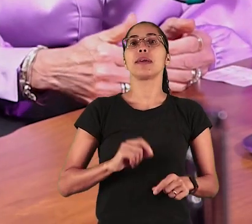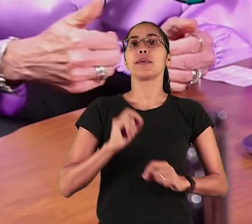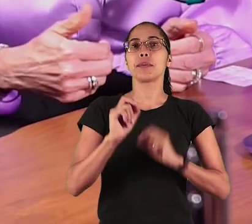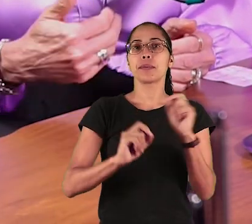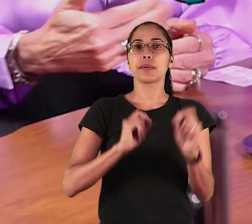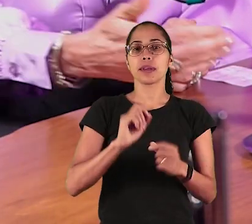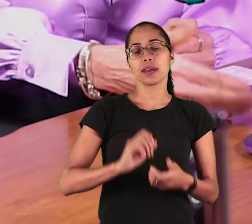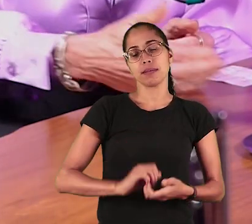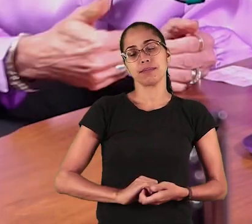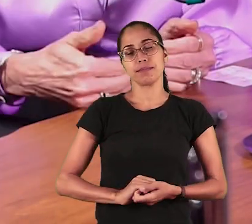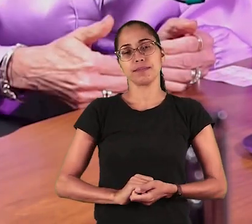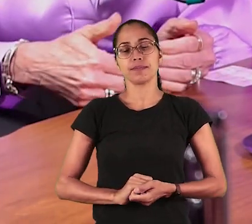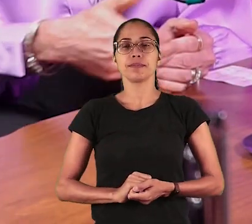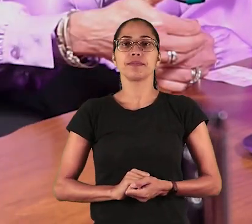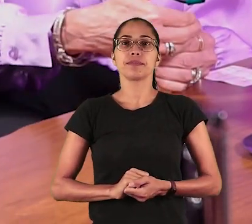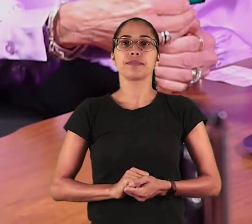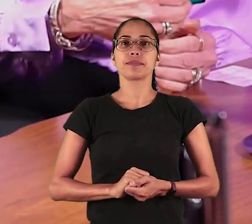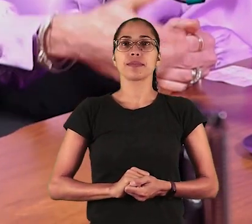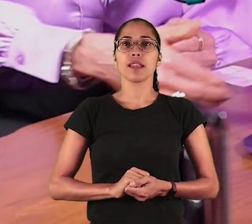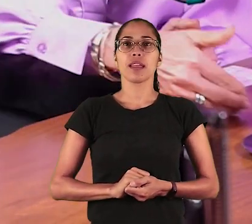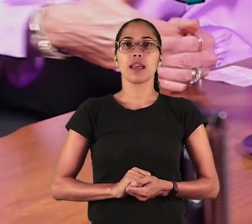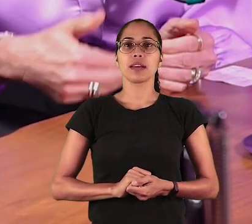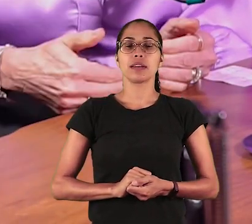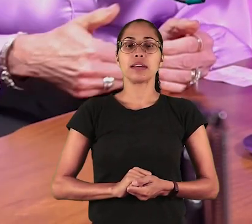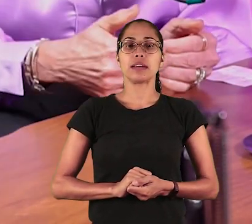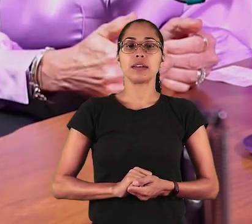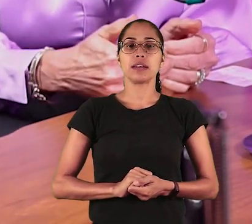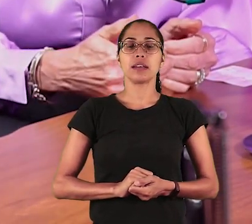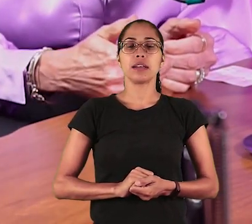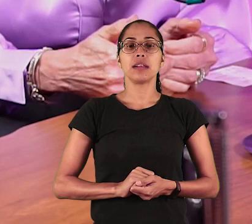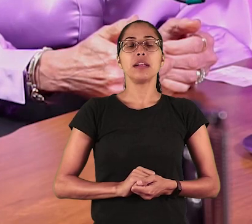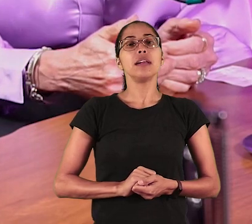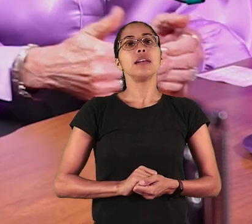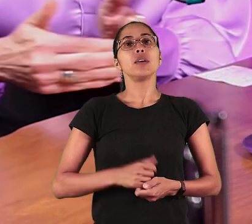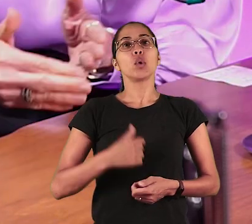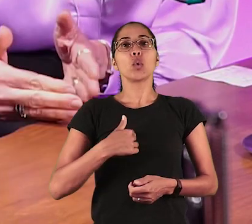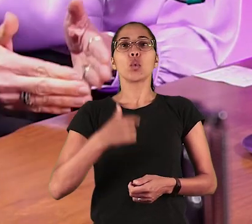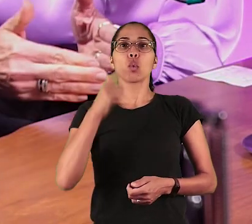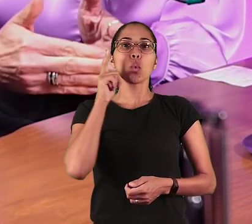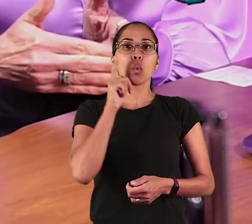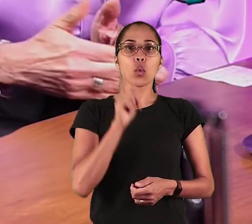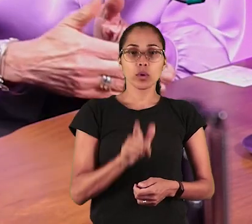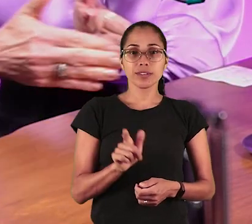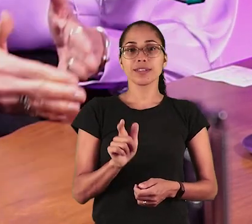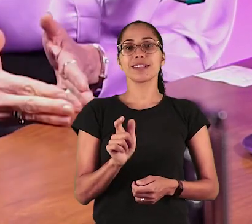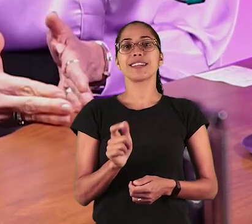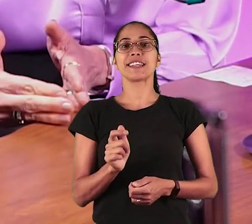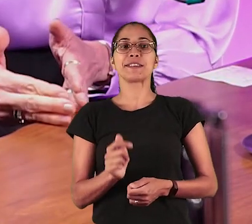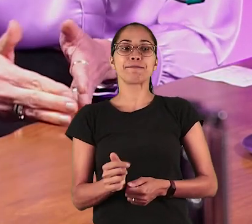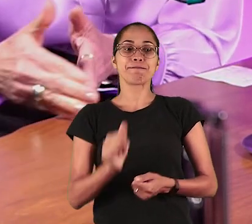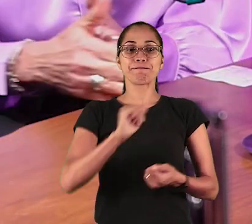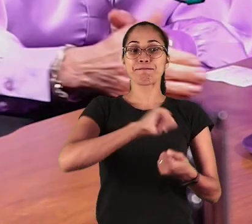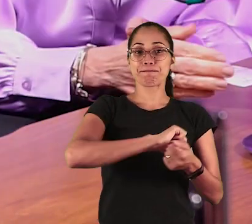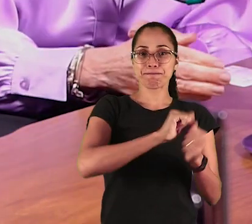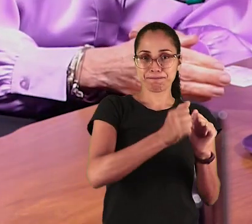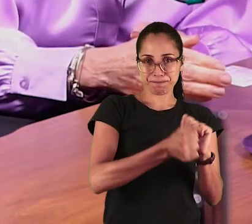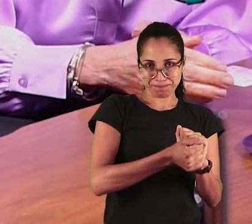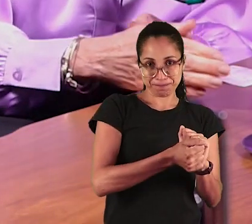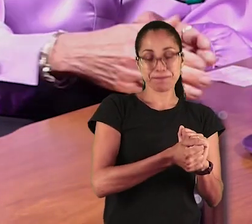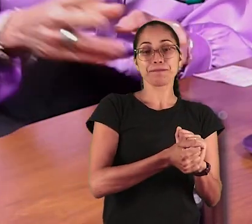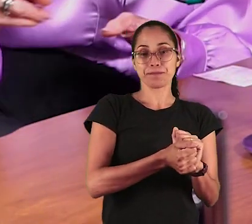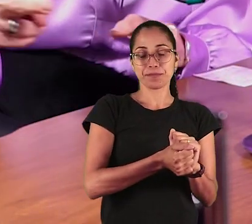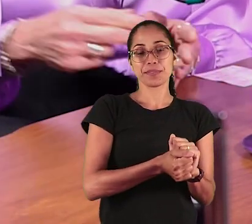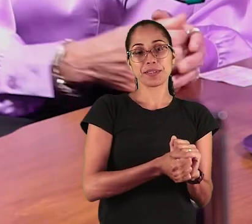clientes a placa que a cliente do INSS mas consegui me reposicionar no mercado de trabalho